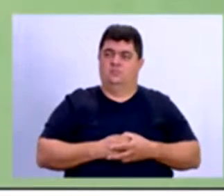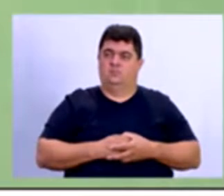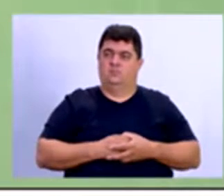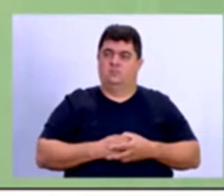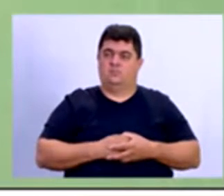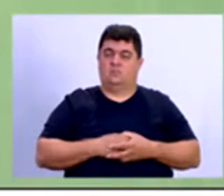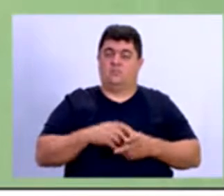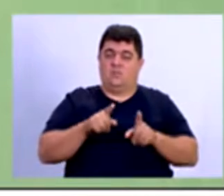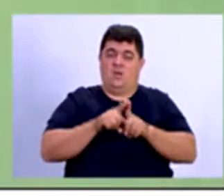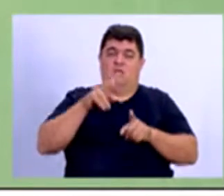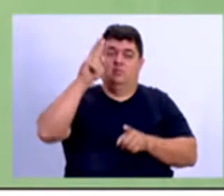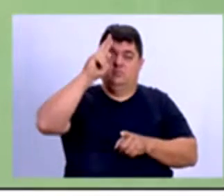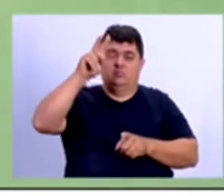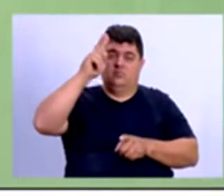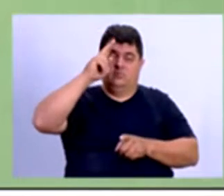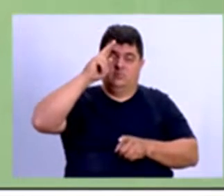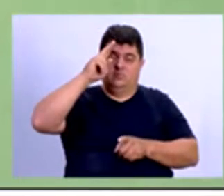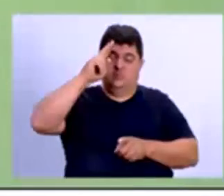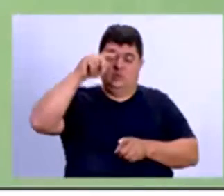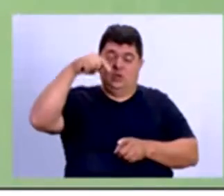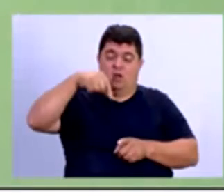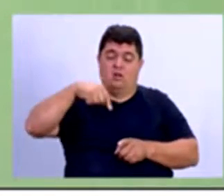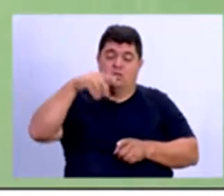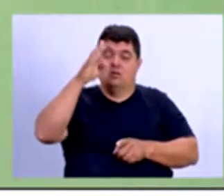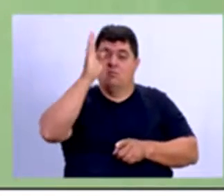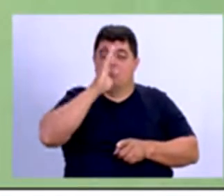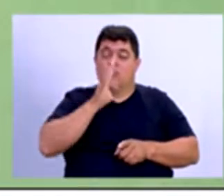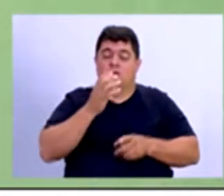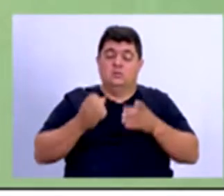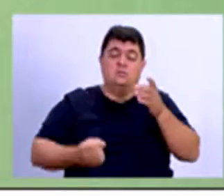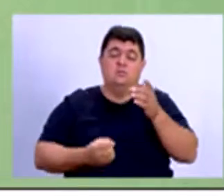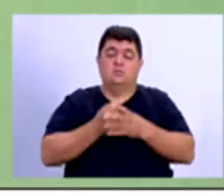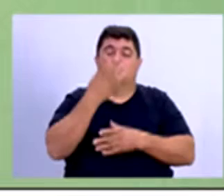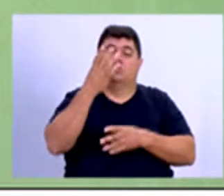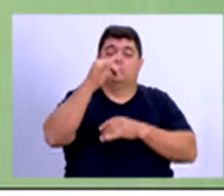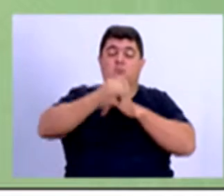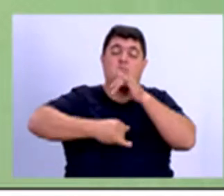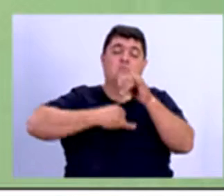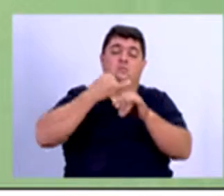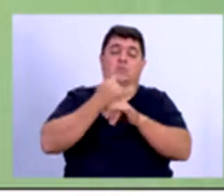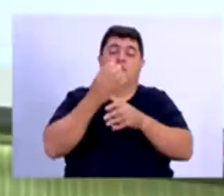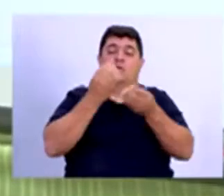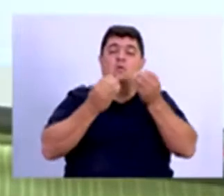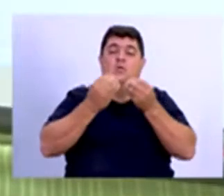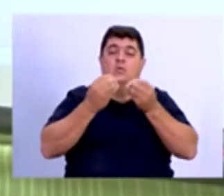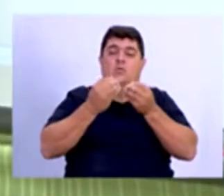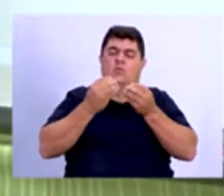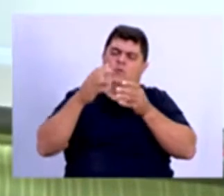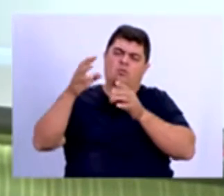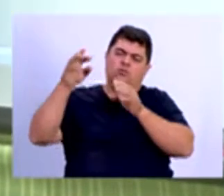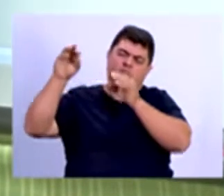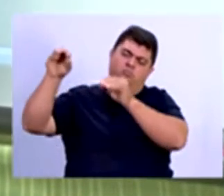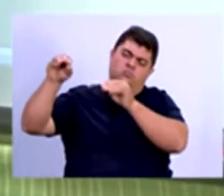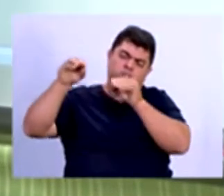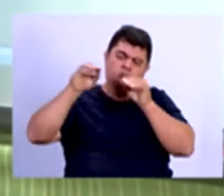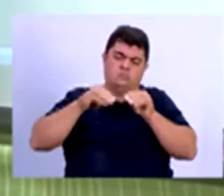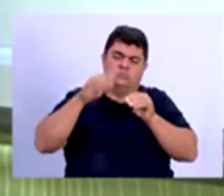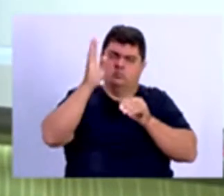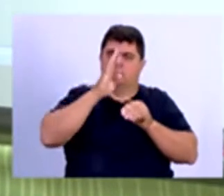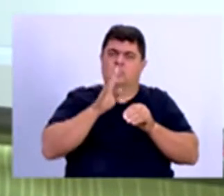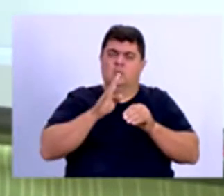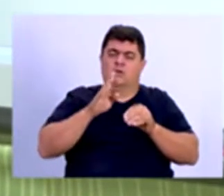o histórico na internet no brasil do que com que a internet ela veio do brasil qual foi a primeira